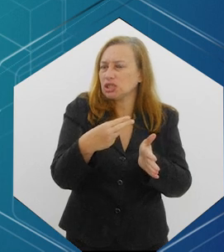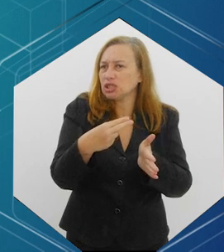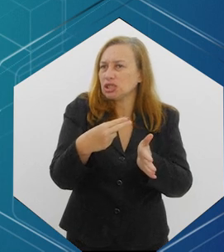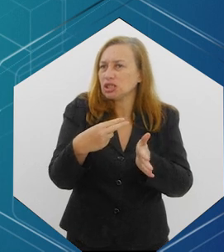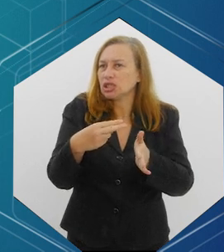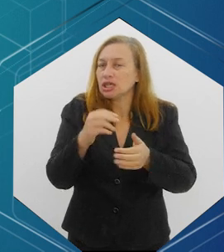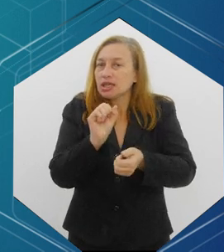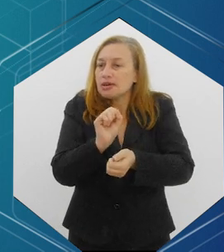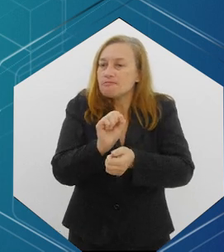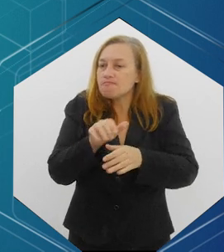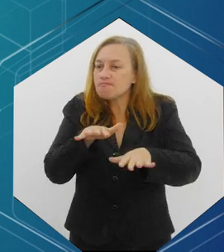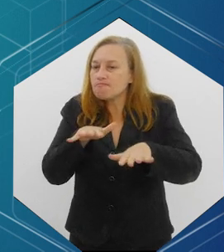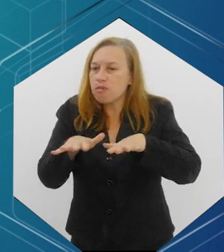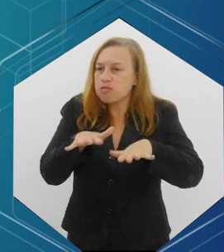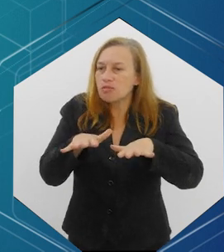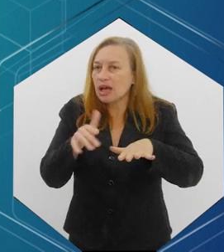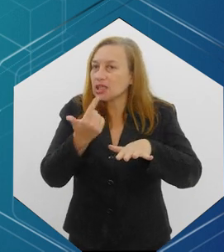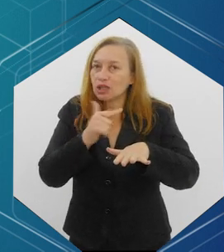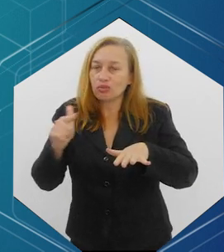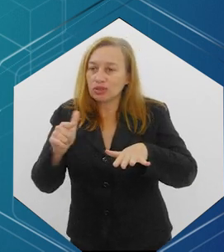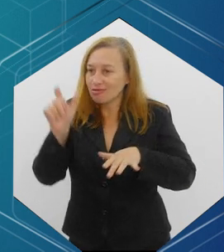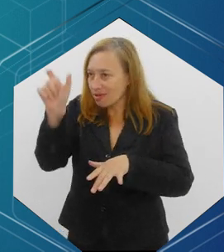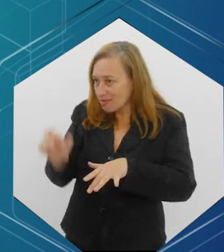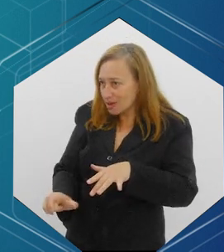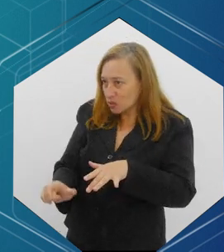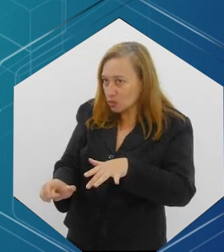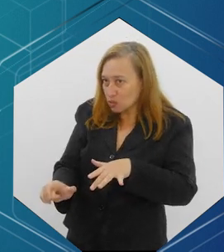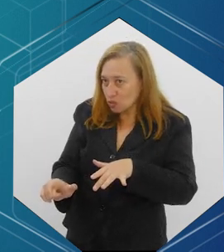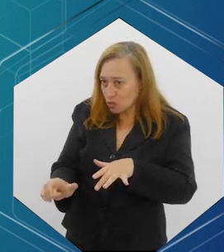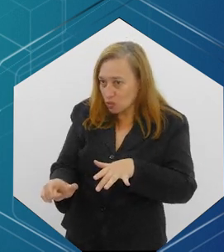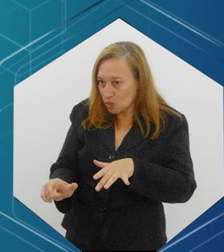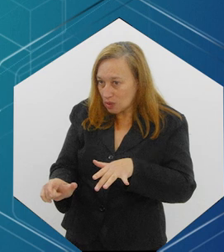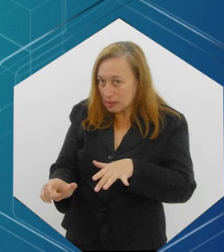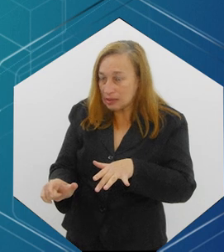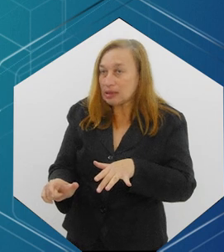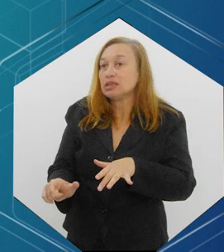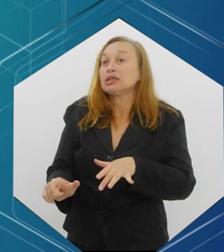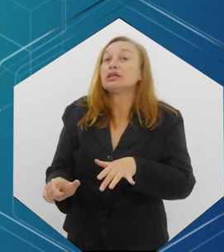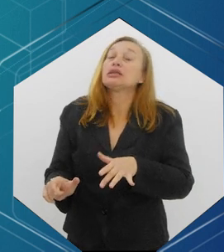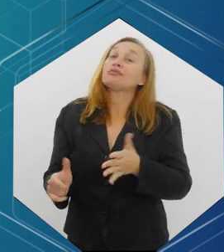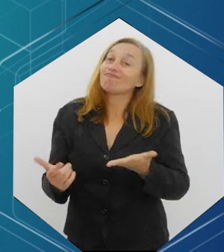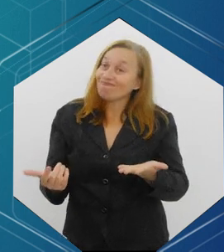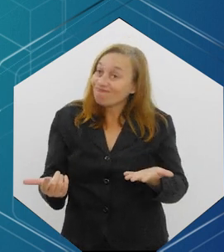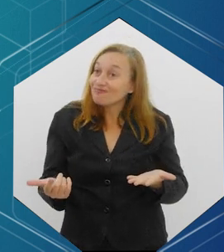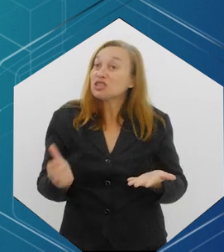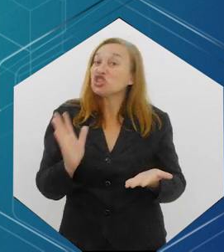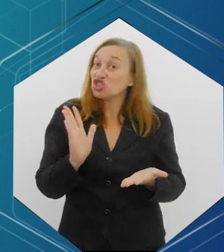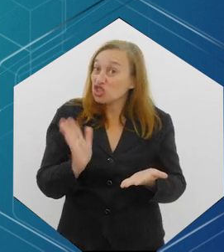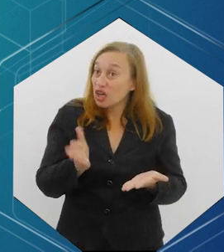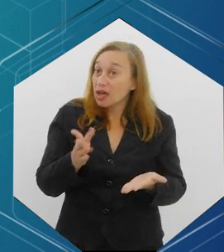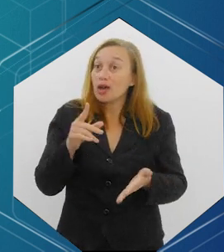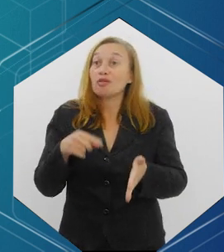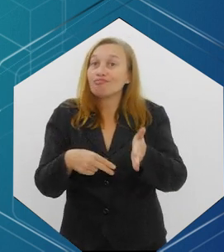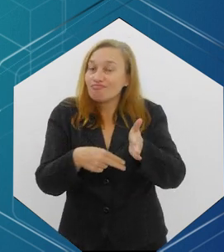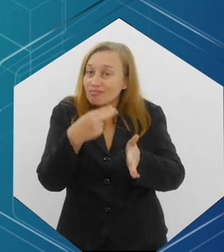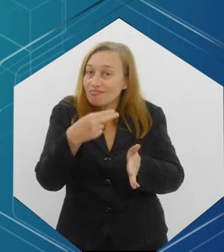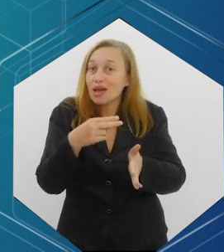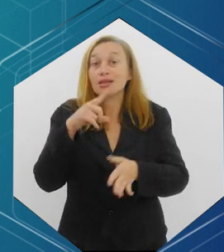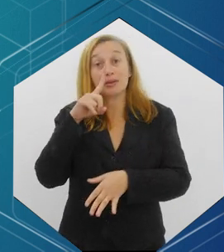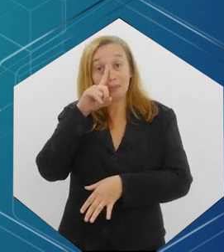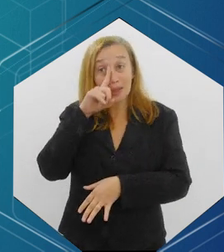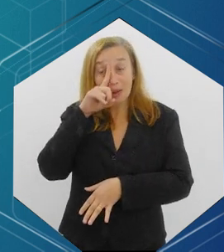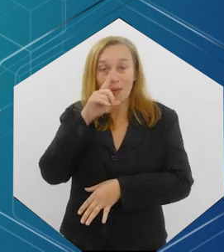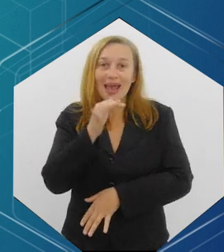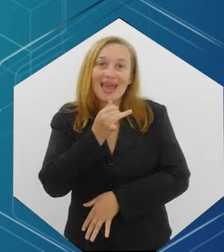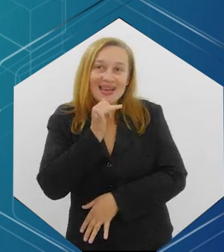à imobilidade do paciente, né, que vai acarretar em uma estase venosa, ela já é uma cirurgia de